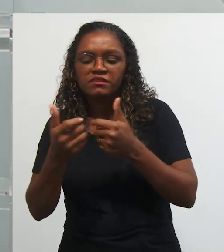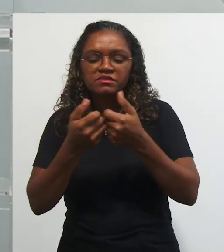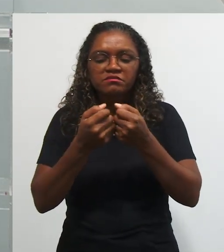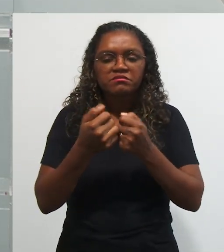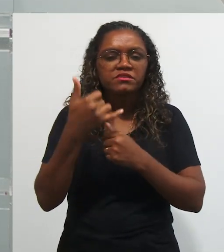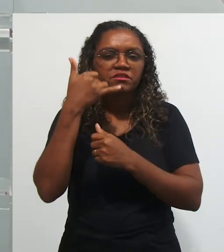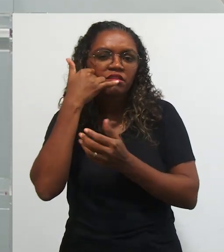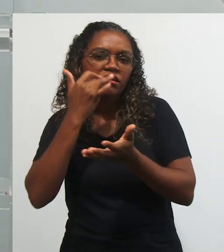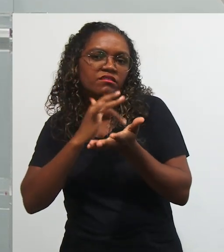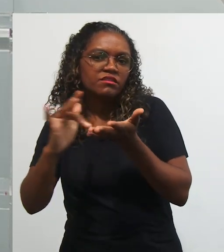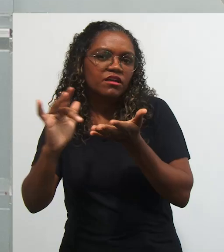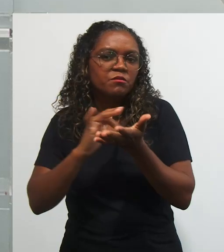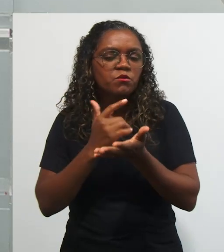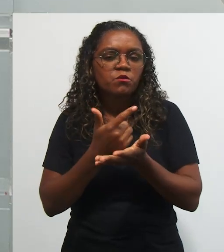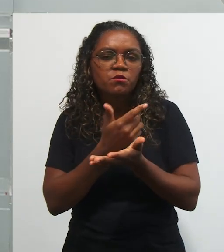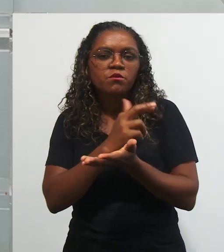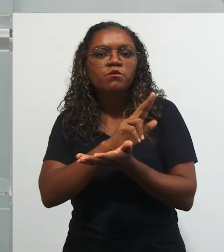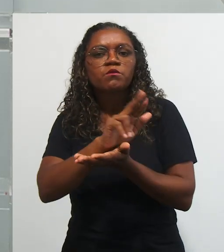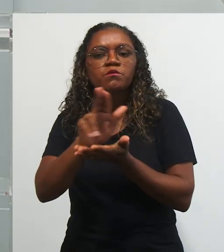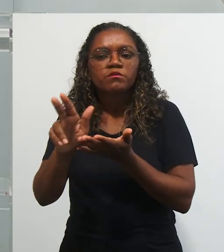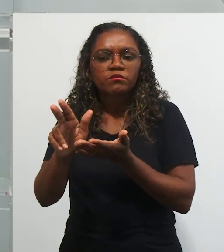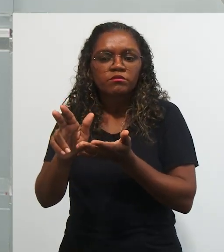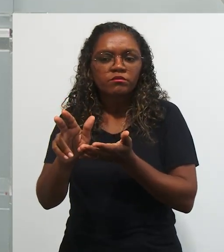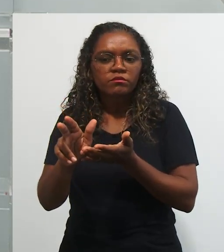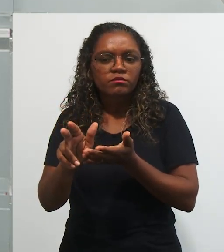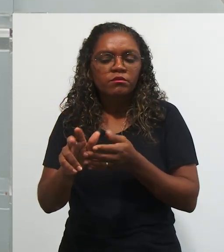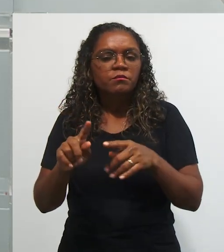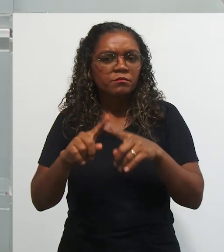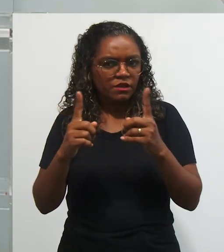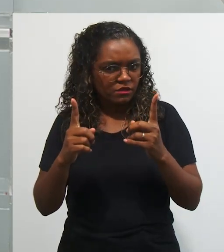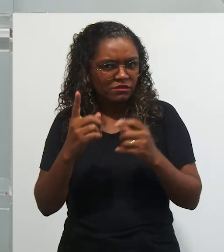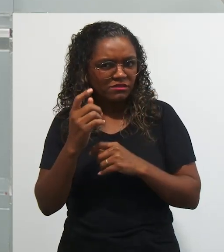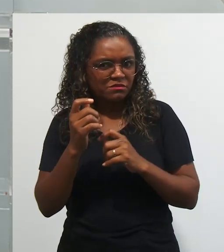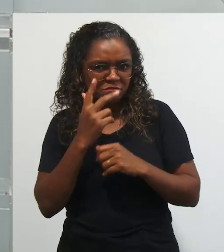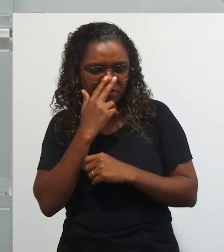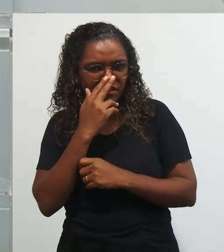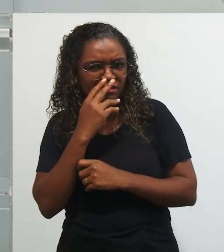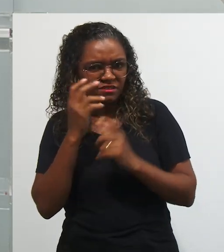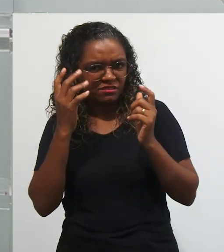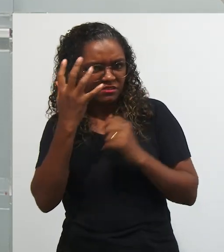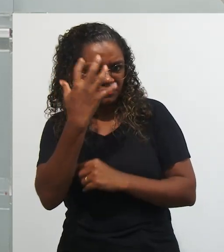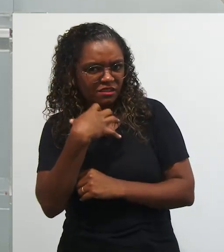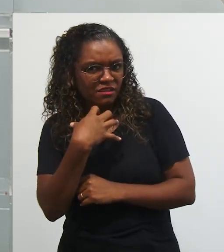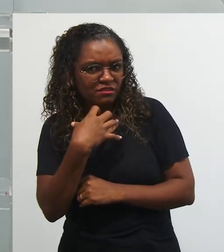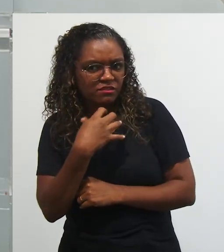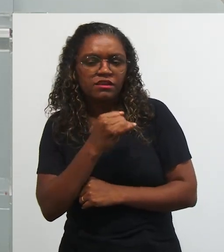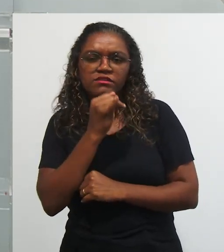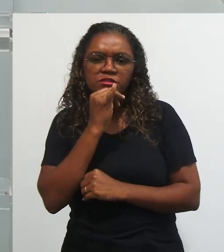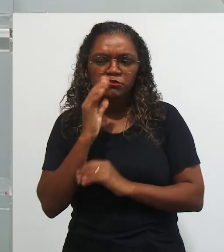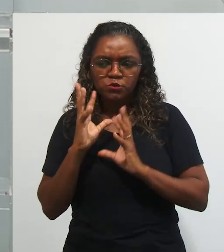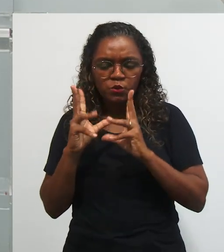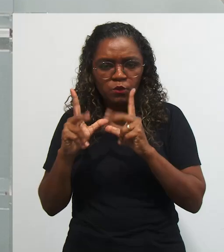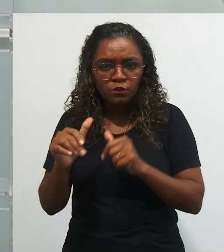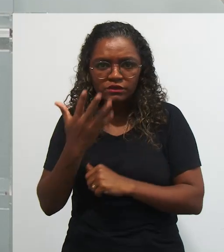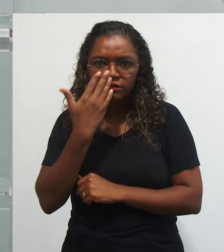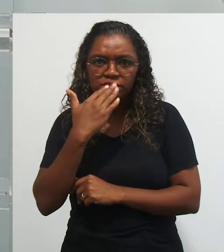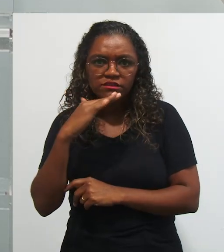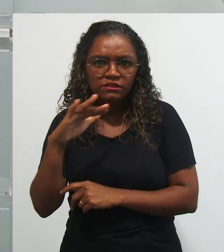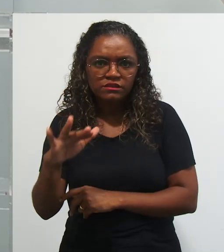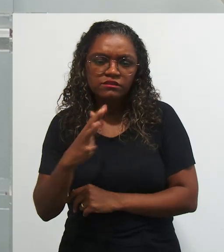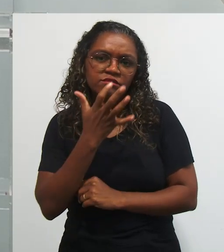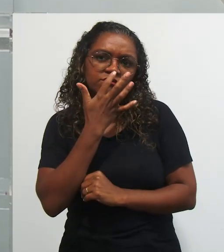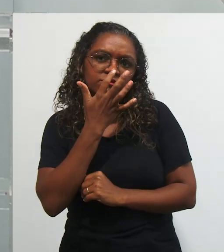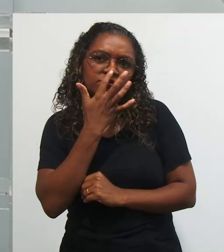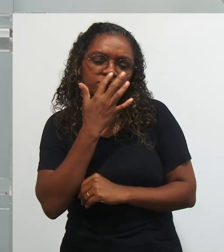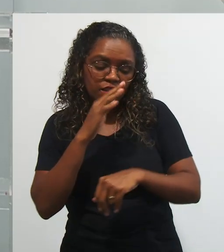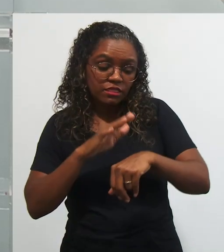ficar exposto? A que tipo de tela? Será que toda criança que ficar exposta à tela nesse